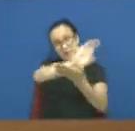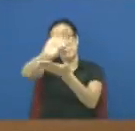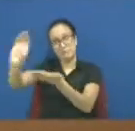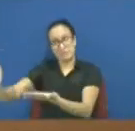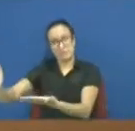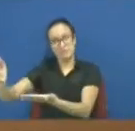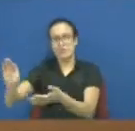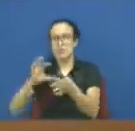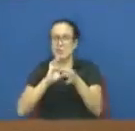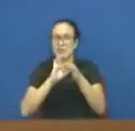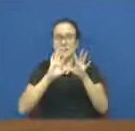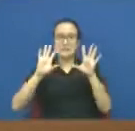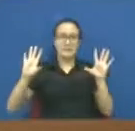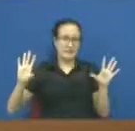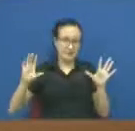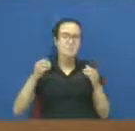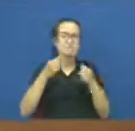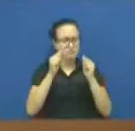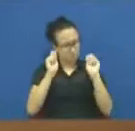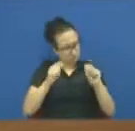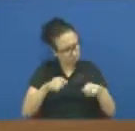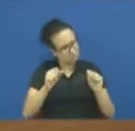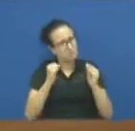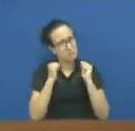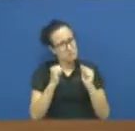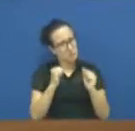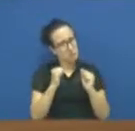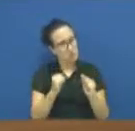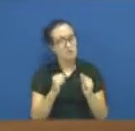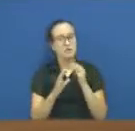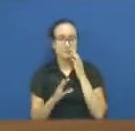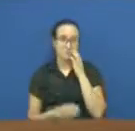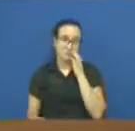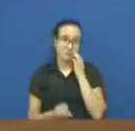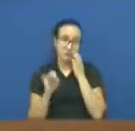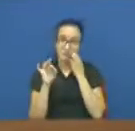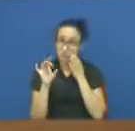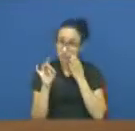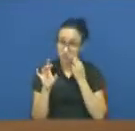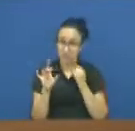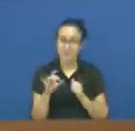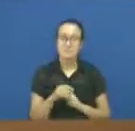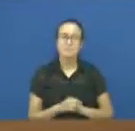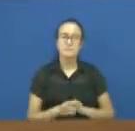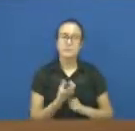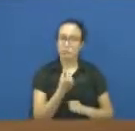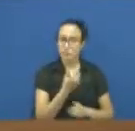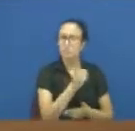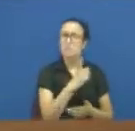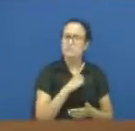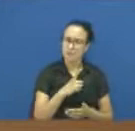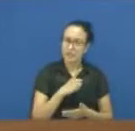municipal. Apenas isso. Na verdade, esse recurso vem independente de nós. O que nós precisamos é apenas